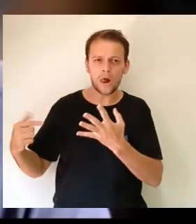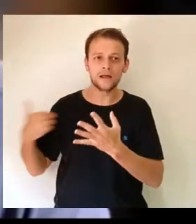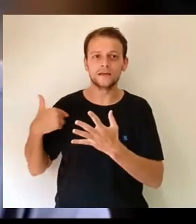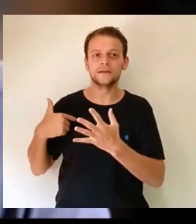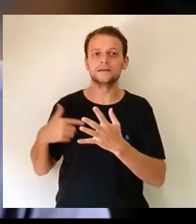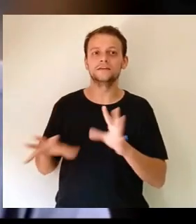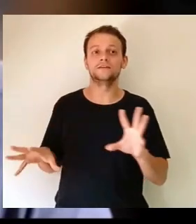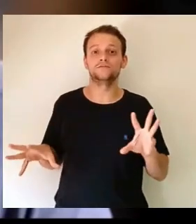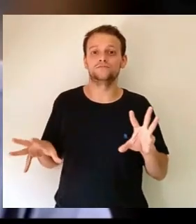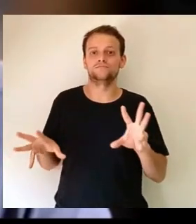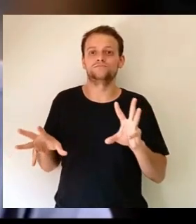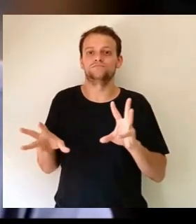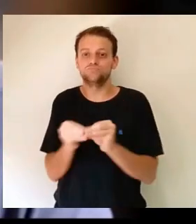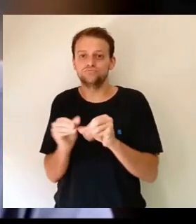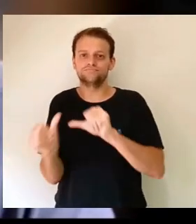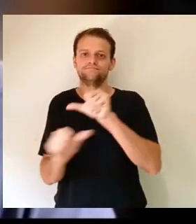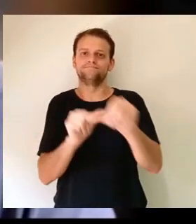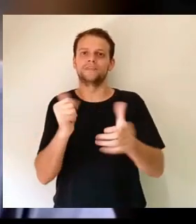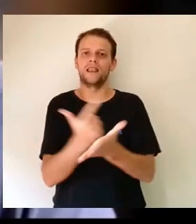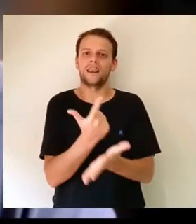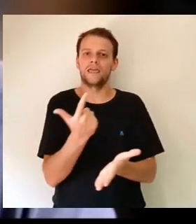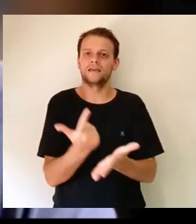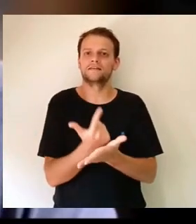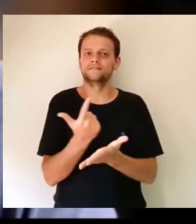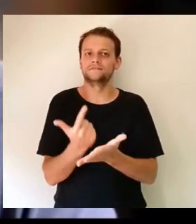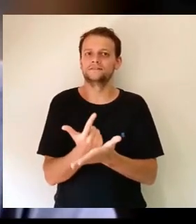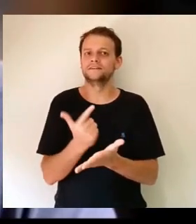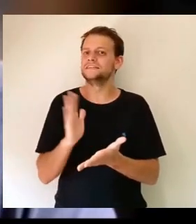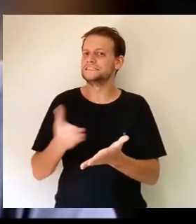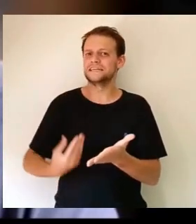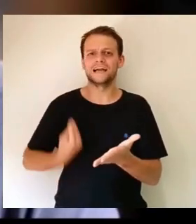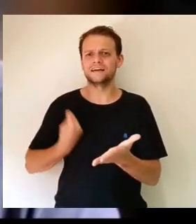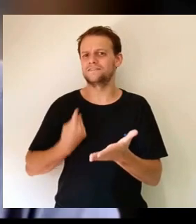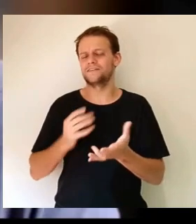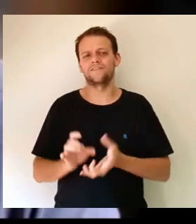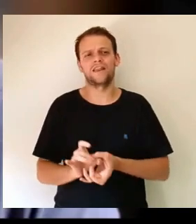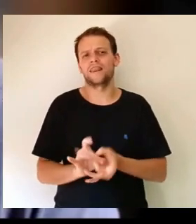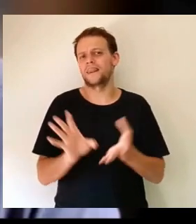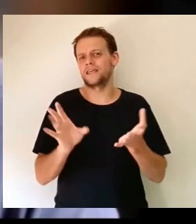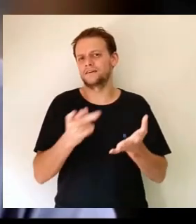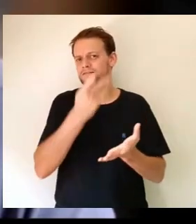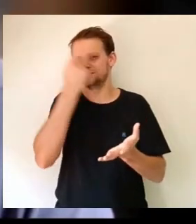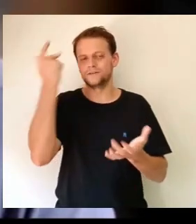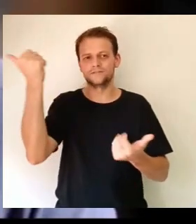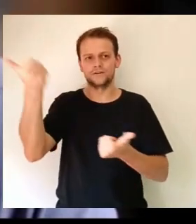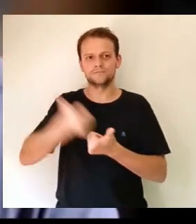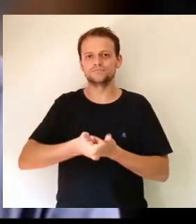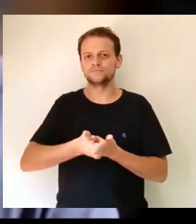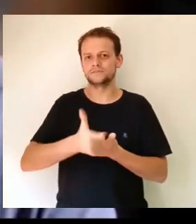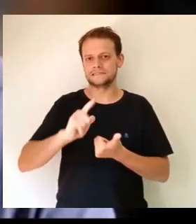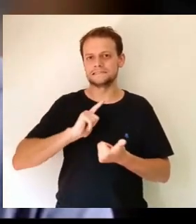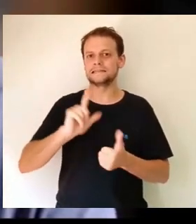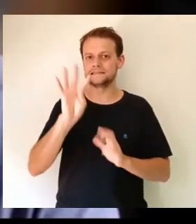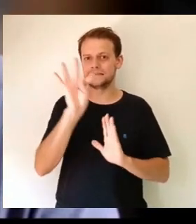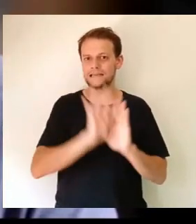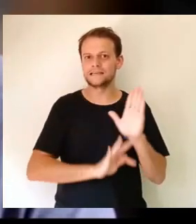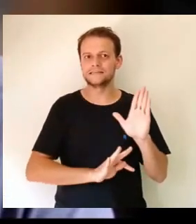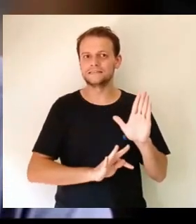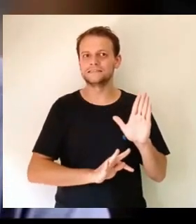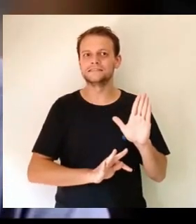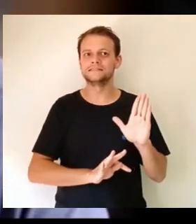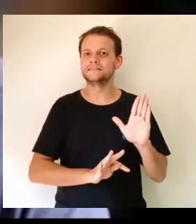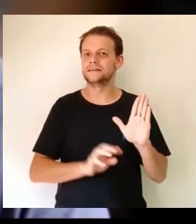textos, eu estou compilando eles em formato de livro, porque eles já são públicos, porque quem